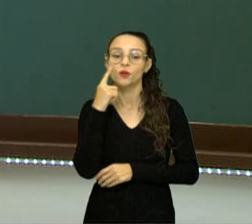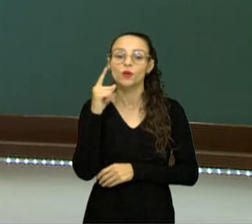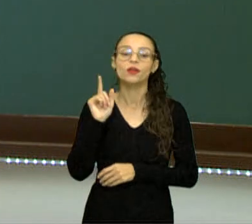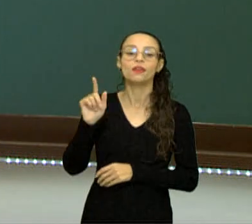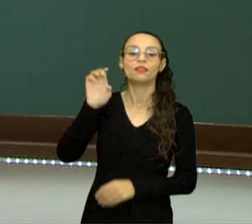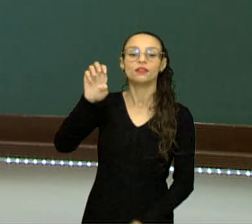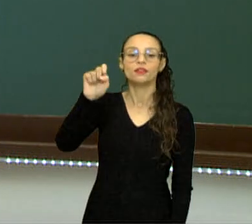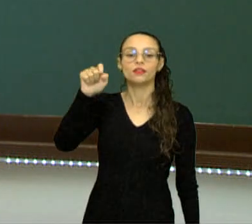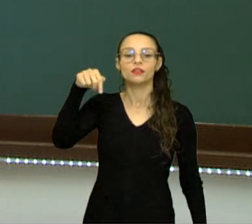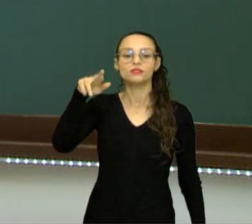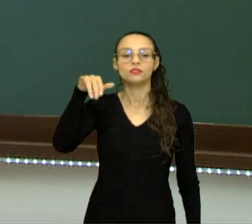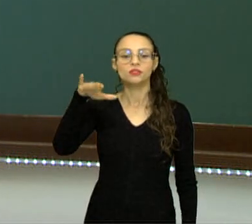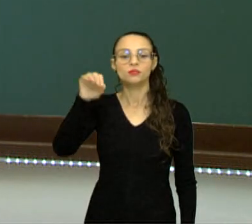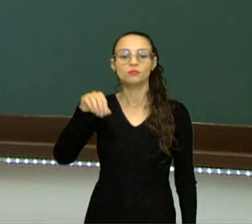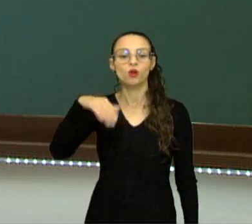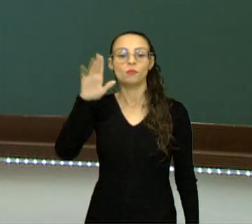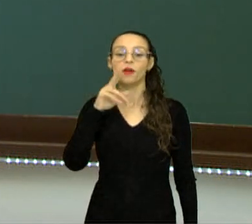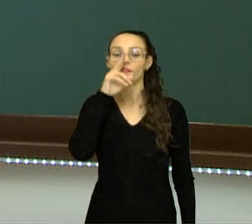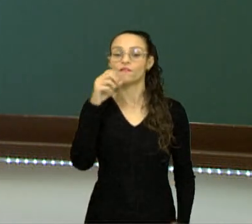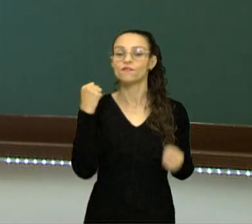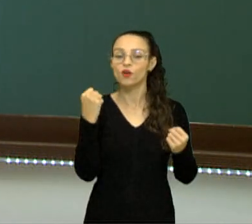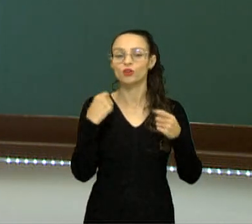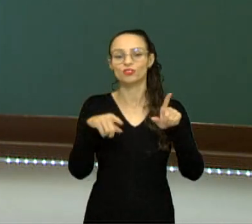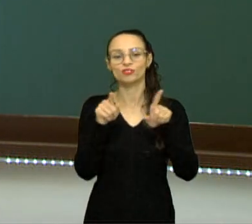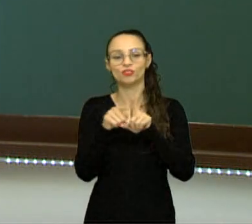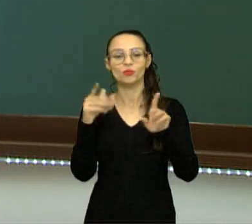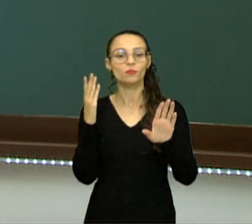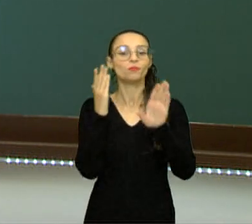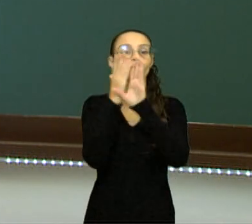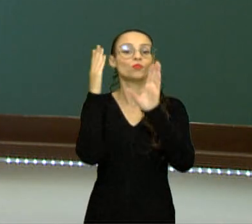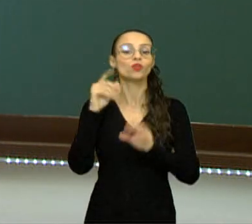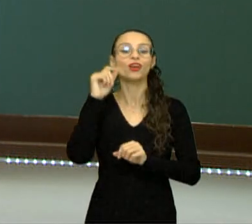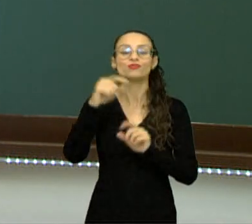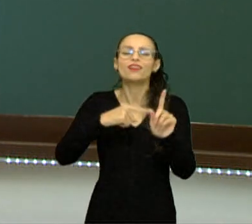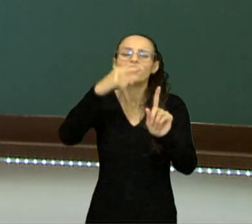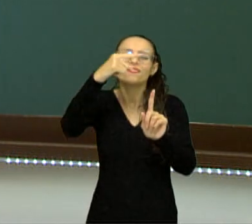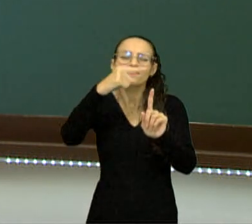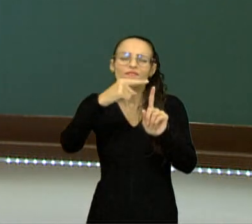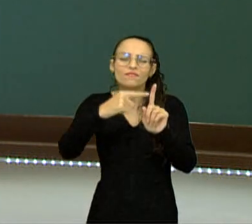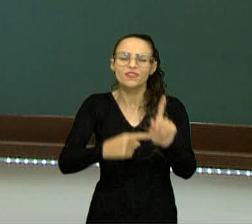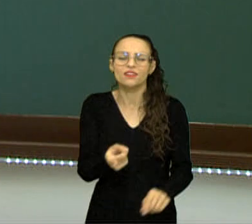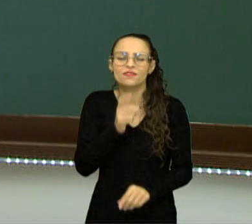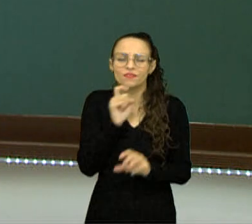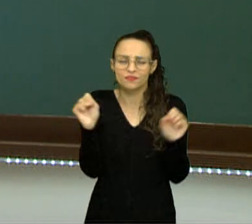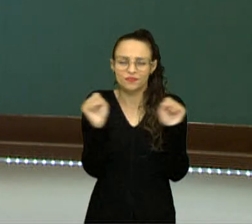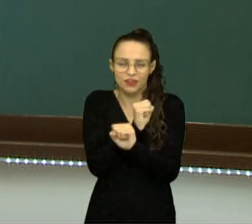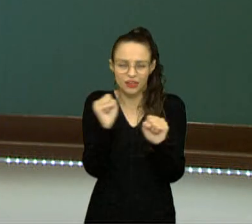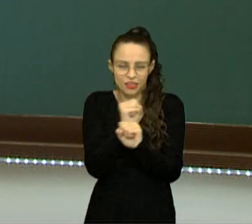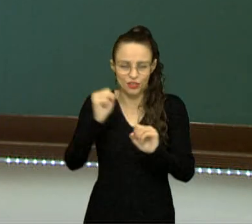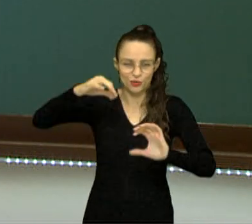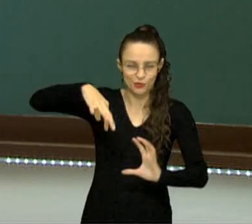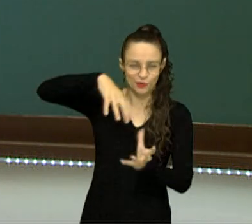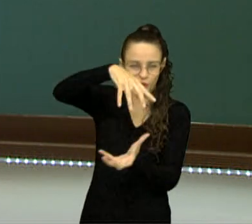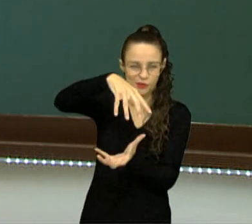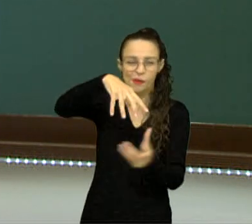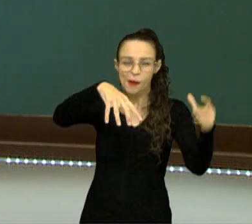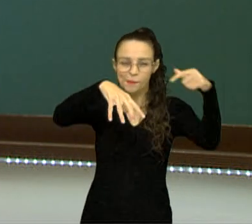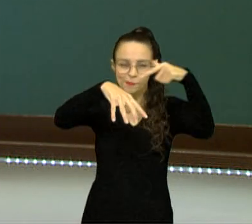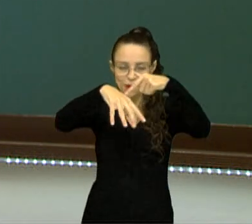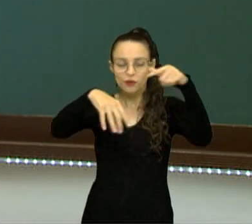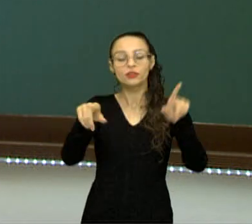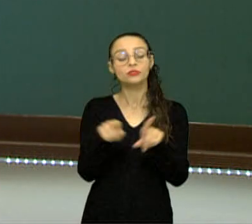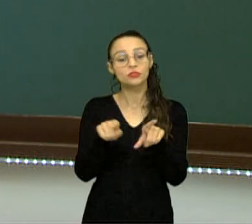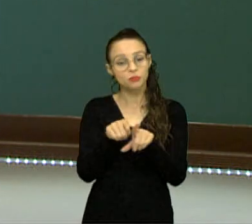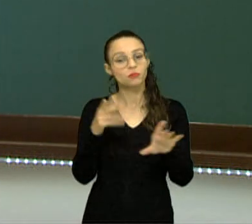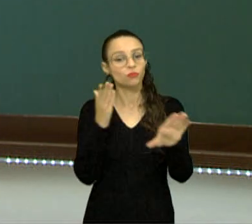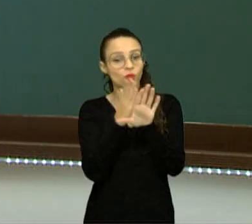têm são um pouquinho mais fortinhos por causa da baixa temperatura da região do Polo Norte, e por causa disso,